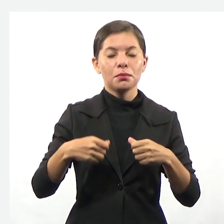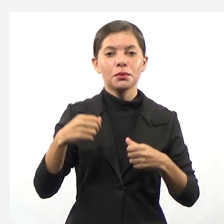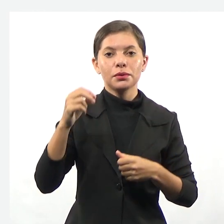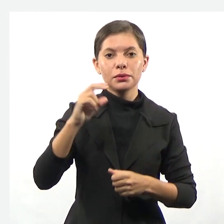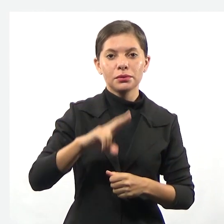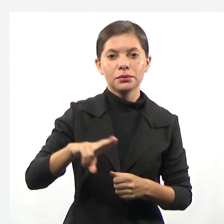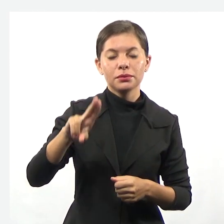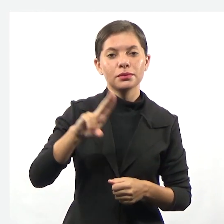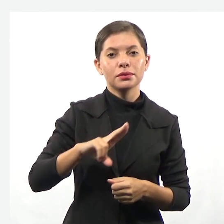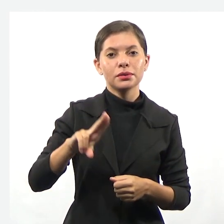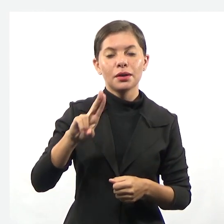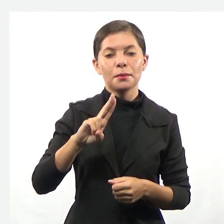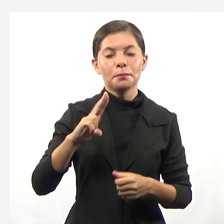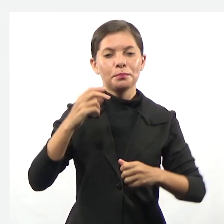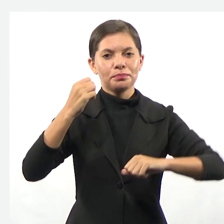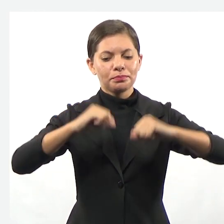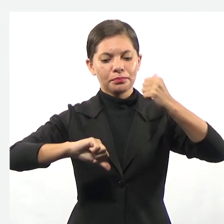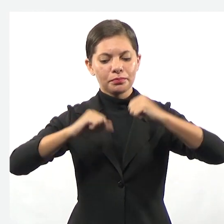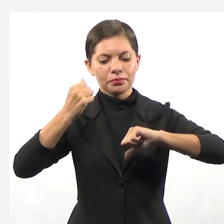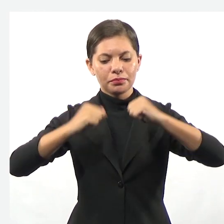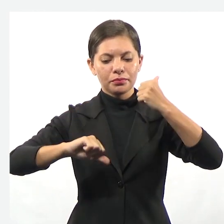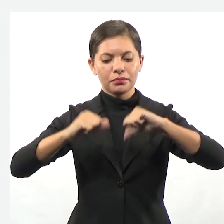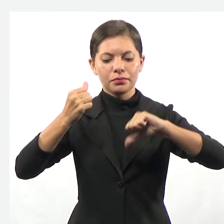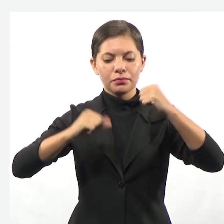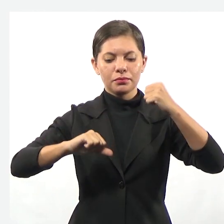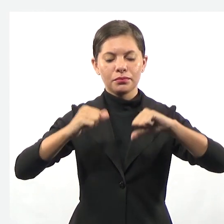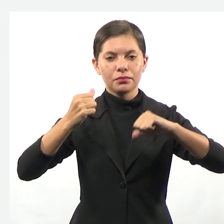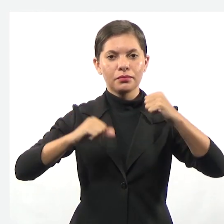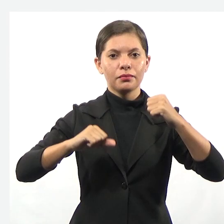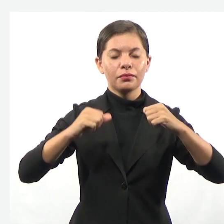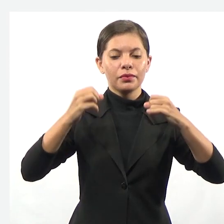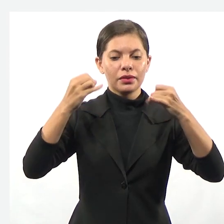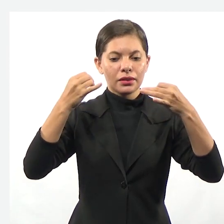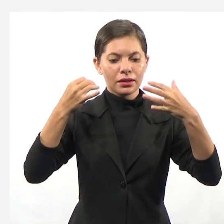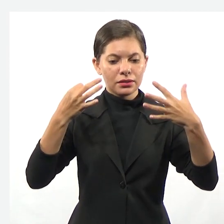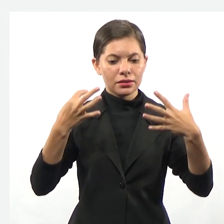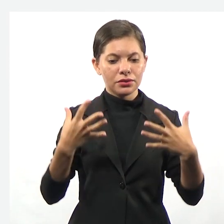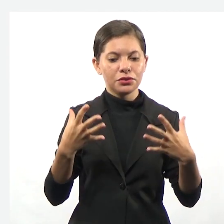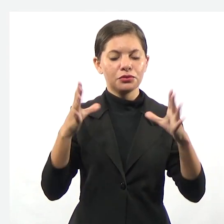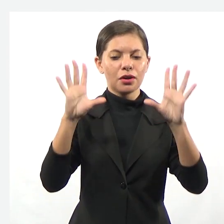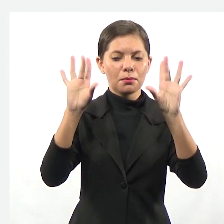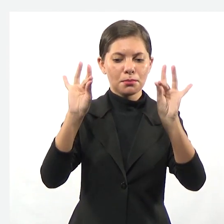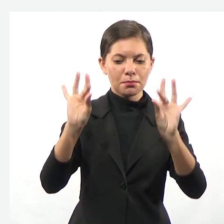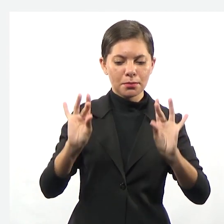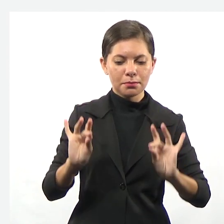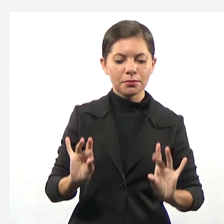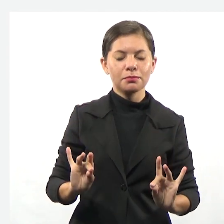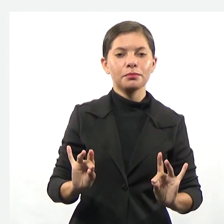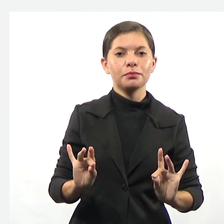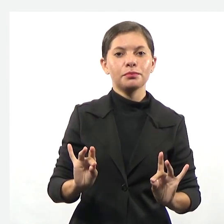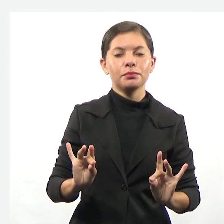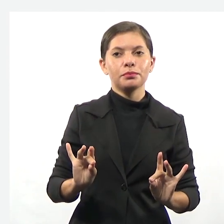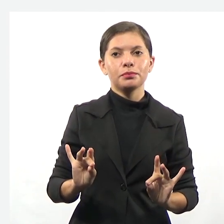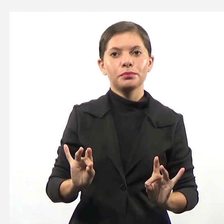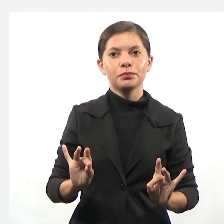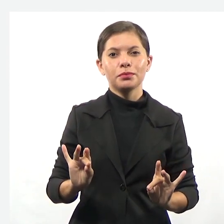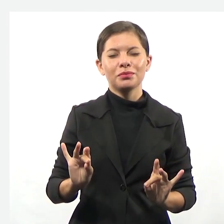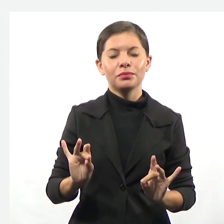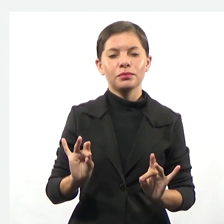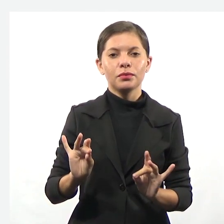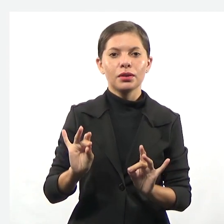dizer, extrair conhecimentos já existentes nessa base. Olha, o aluno que foi aprovado